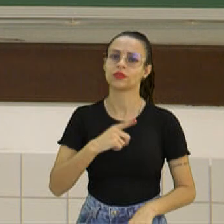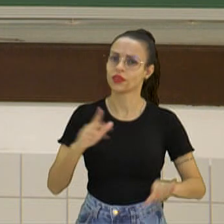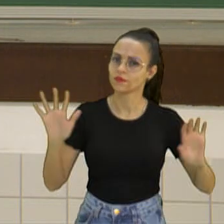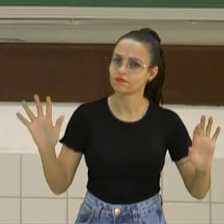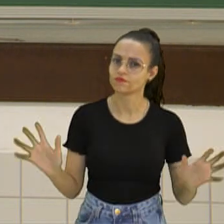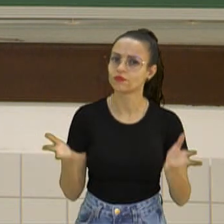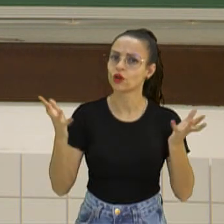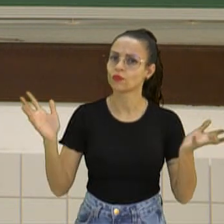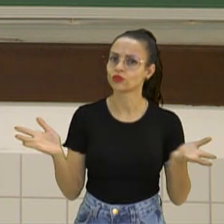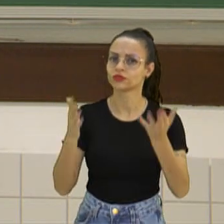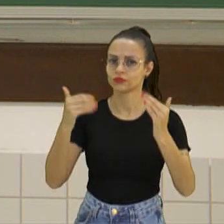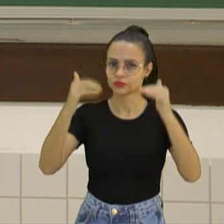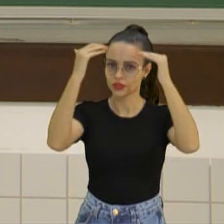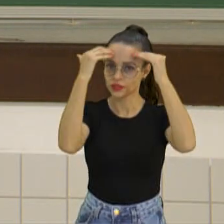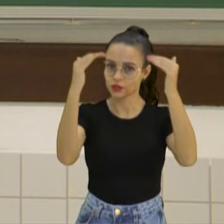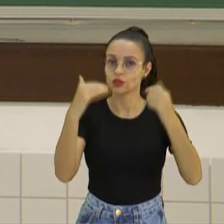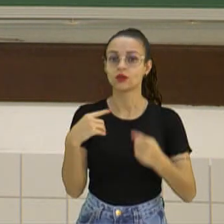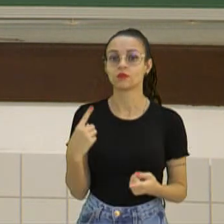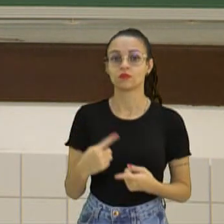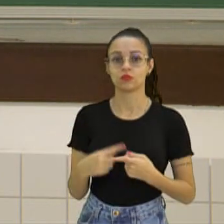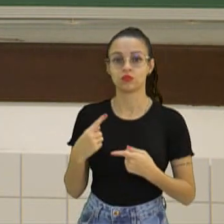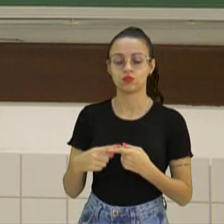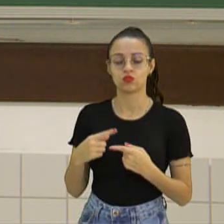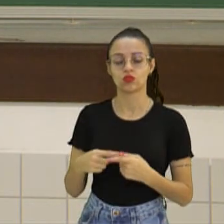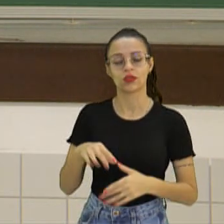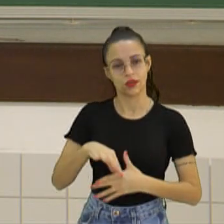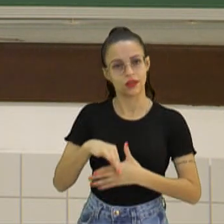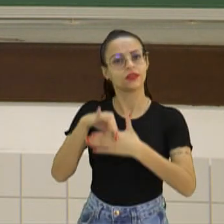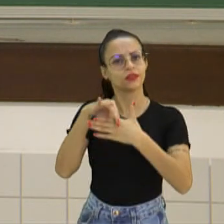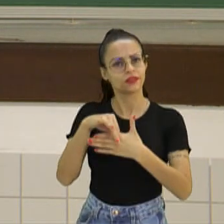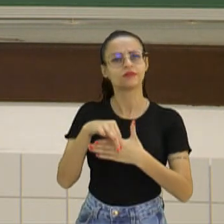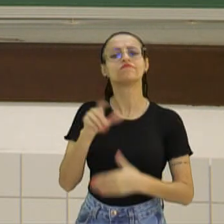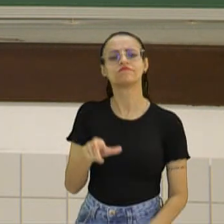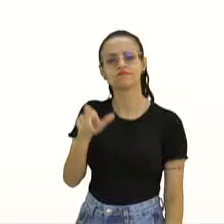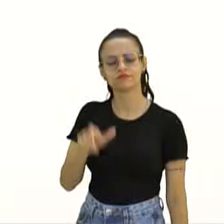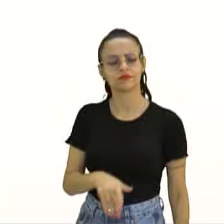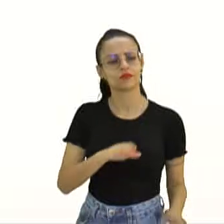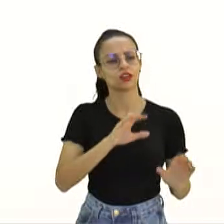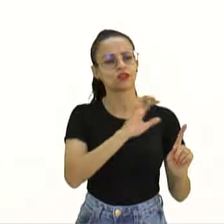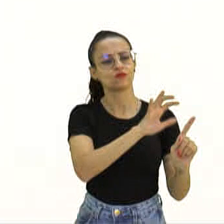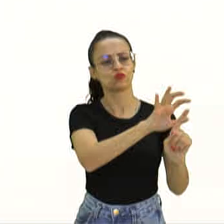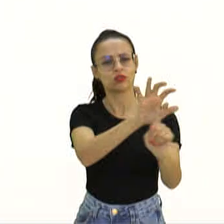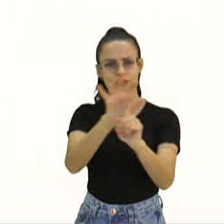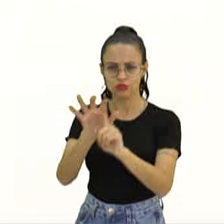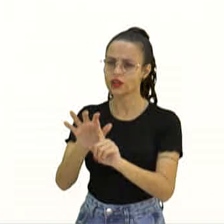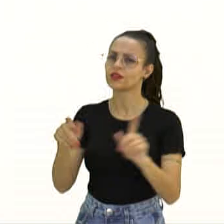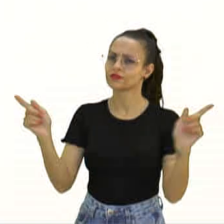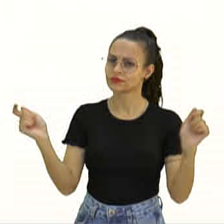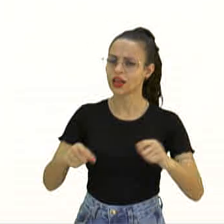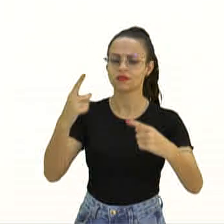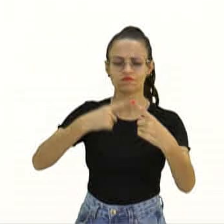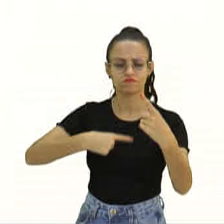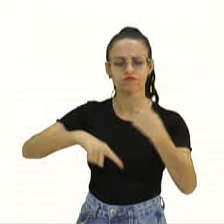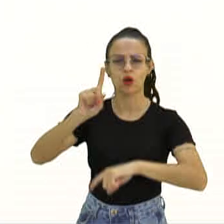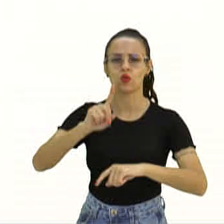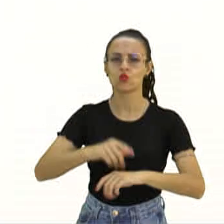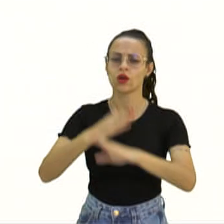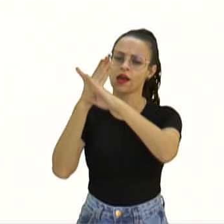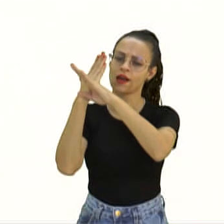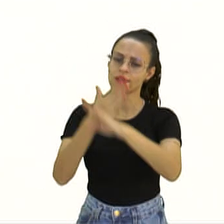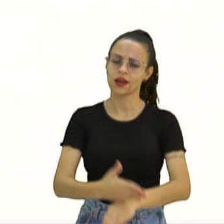promoção do respeito afinal de contas os líderes são influenciadores nas suas comunidades é possível superar a